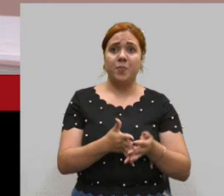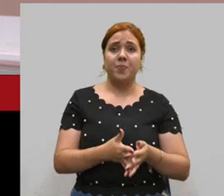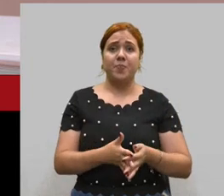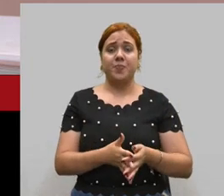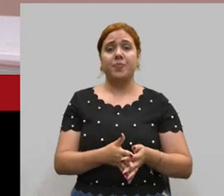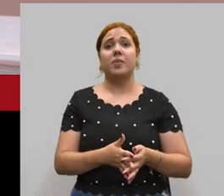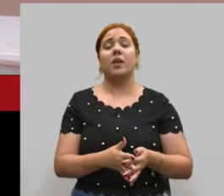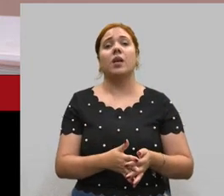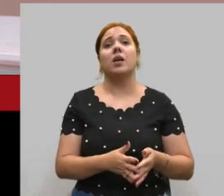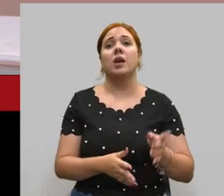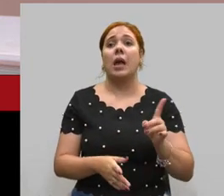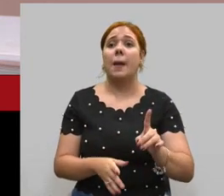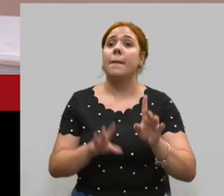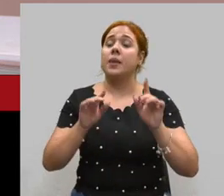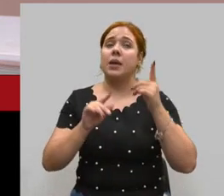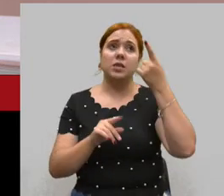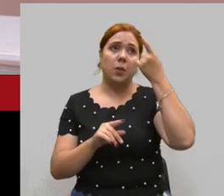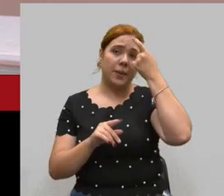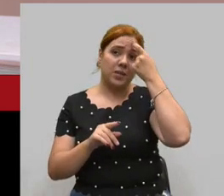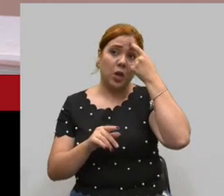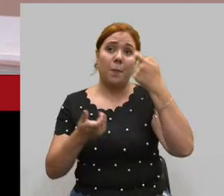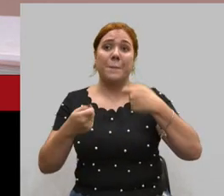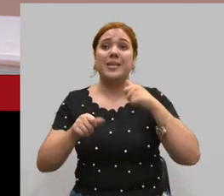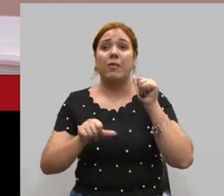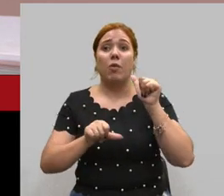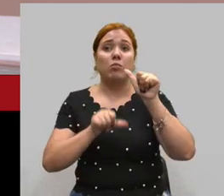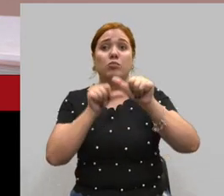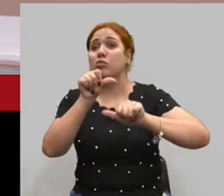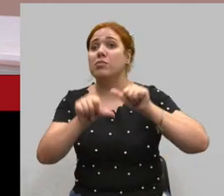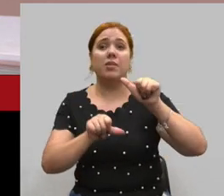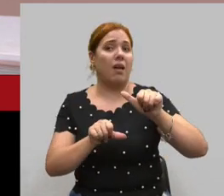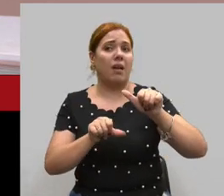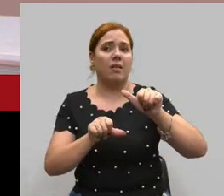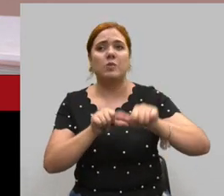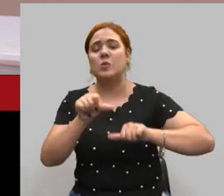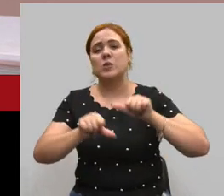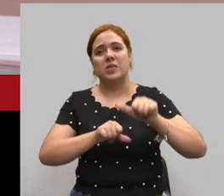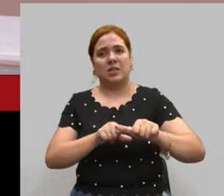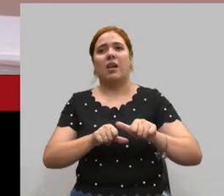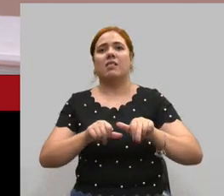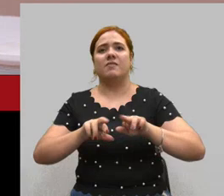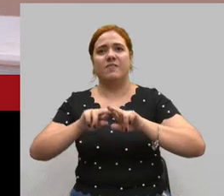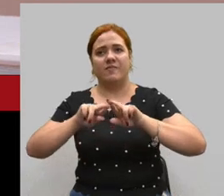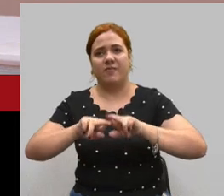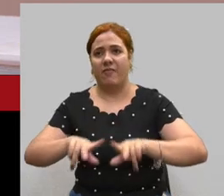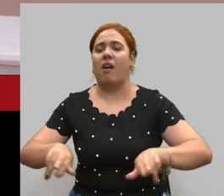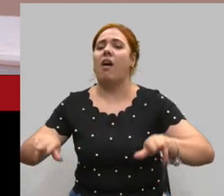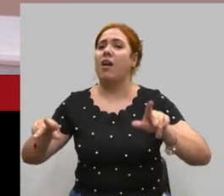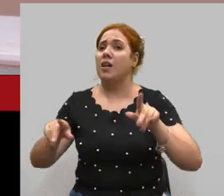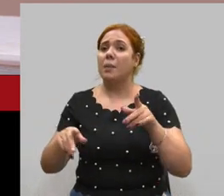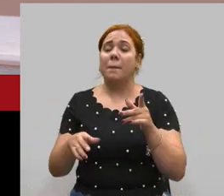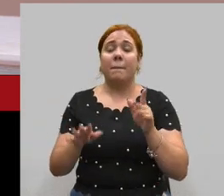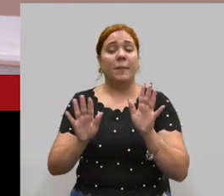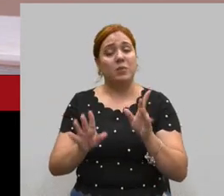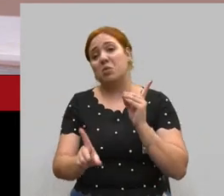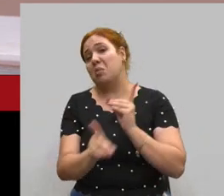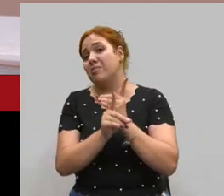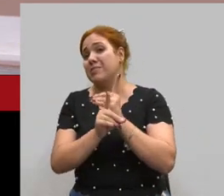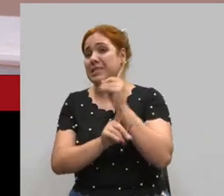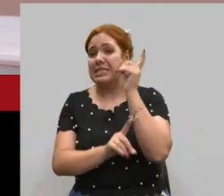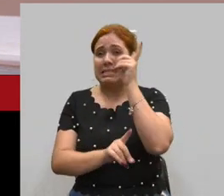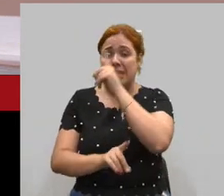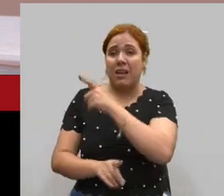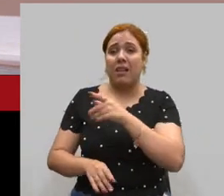é isso que eu tenho feito de lá para cá mesmo encontrando adversidades a todo instante seja numa